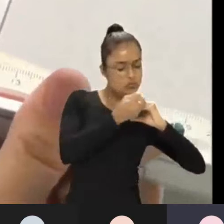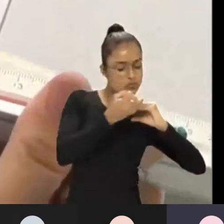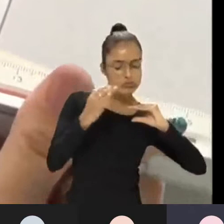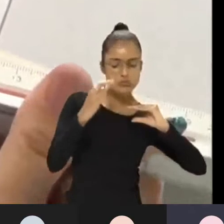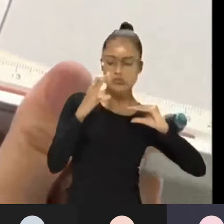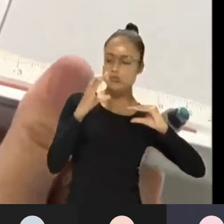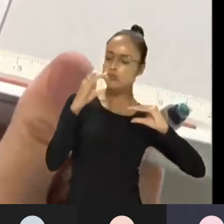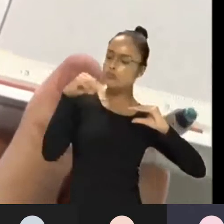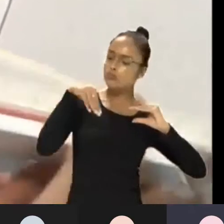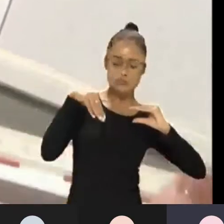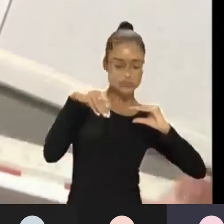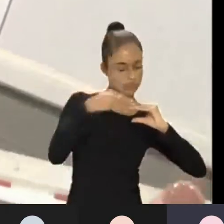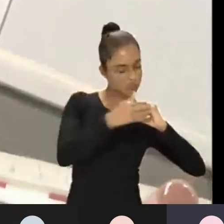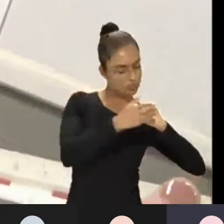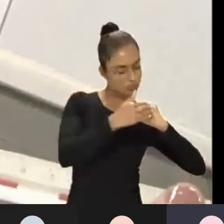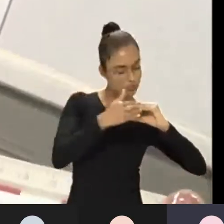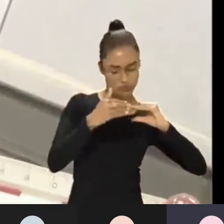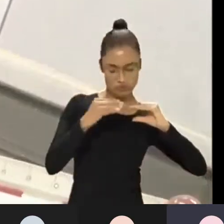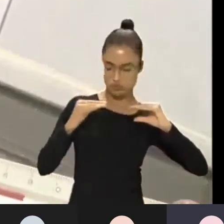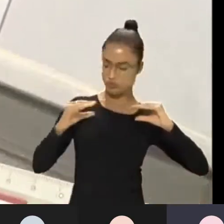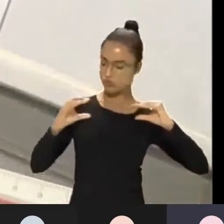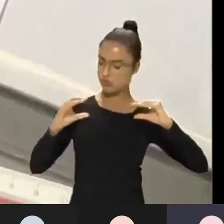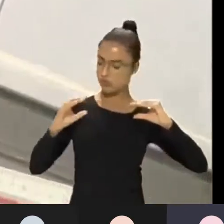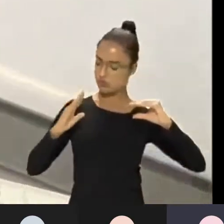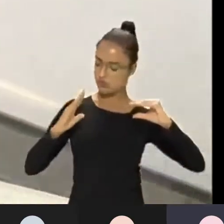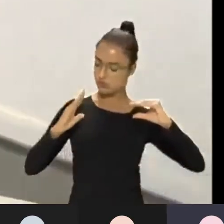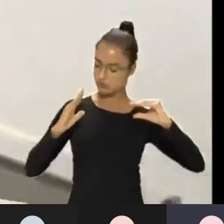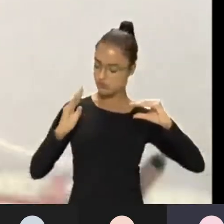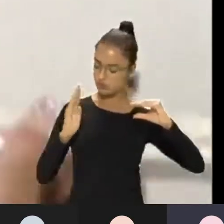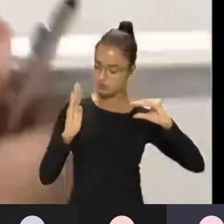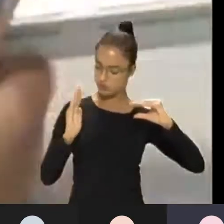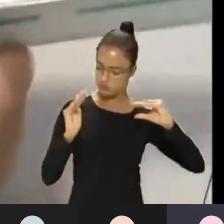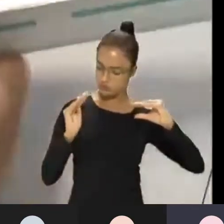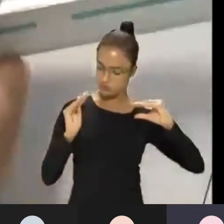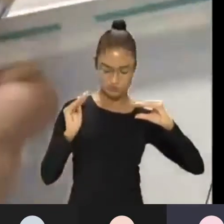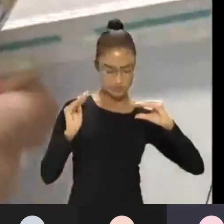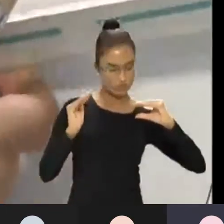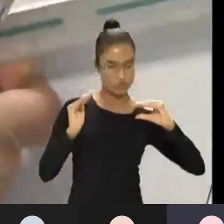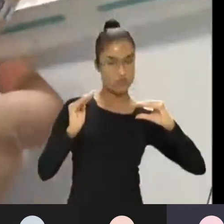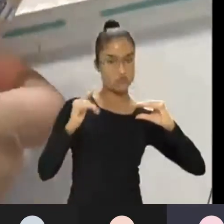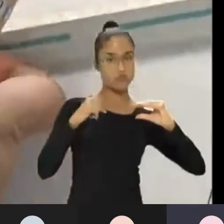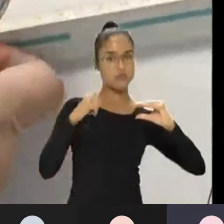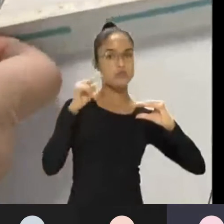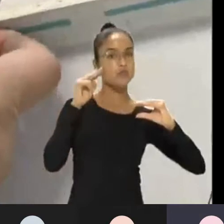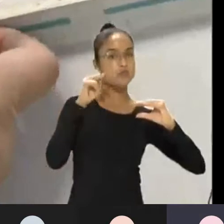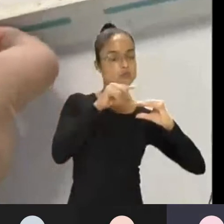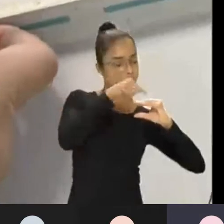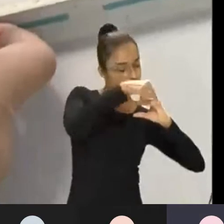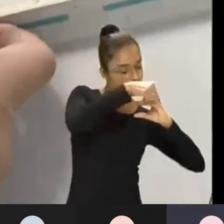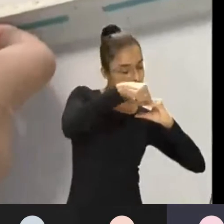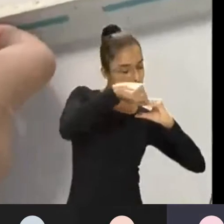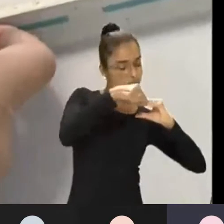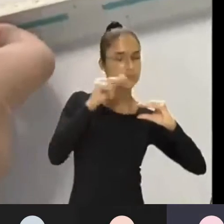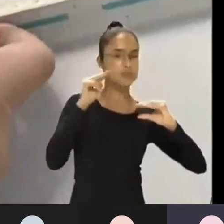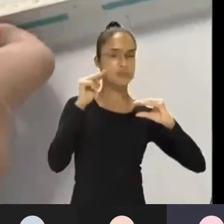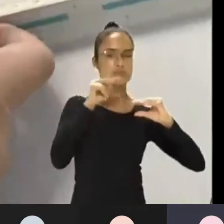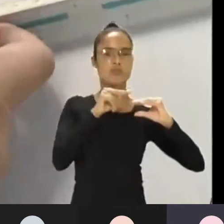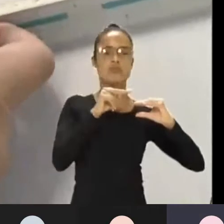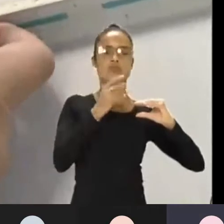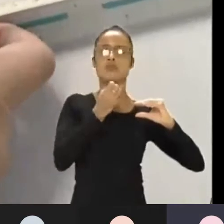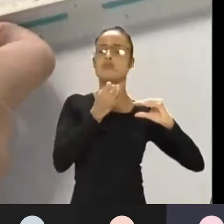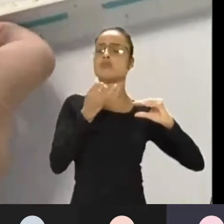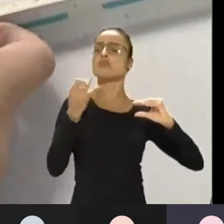Tem 1 e 2. Então, vou medir uma unidade 2 na base e projetar. Você não